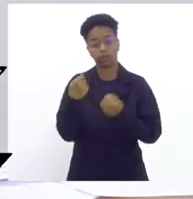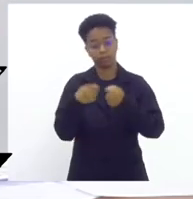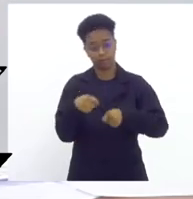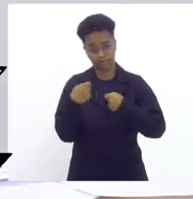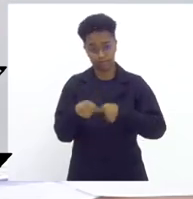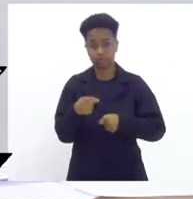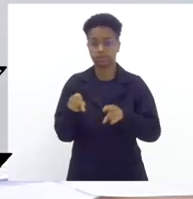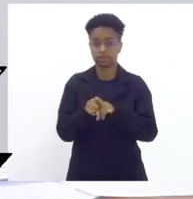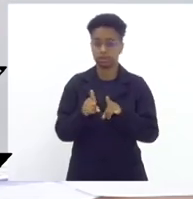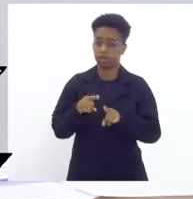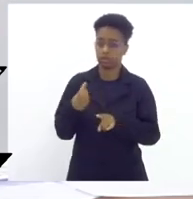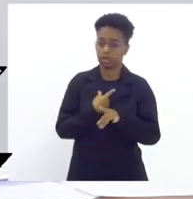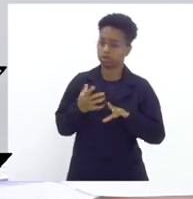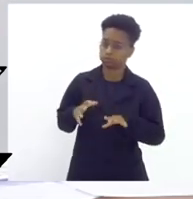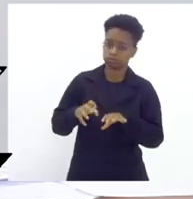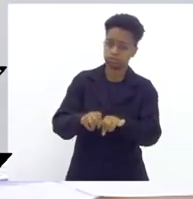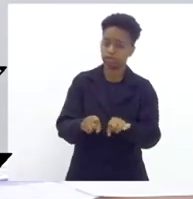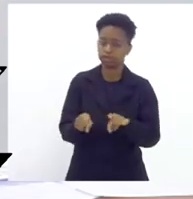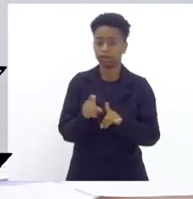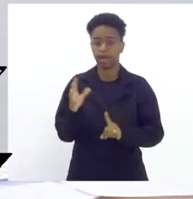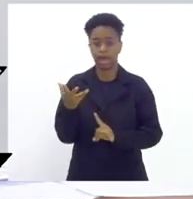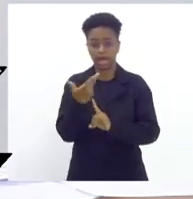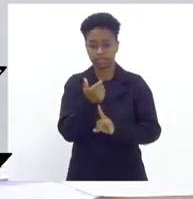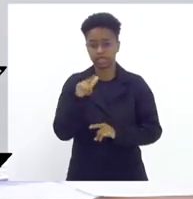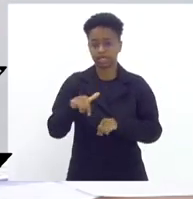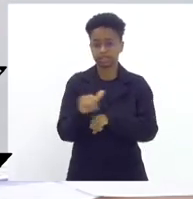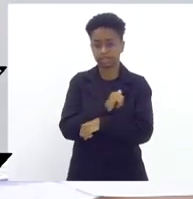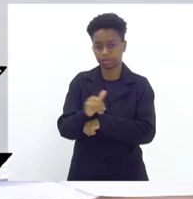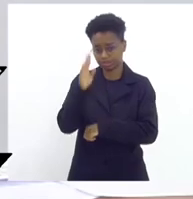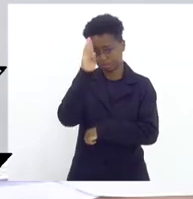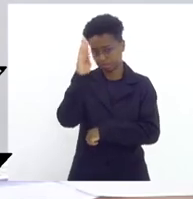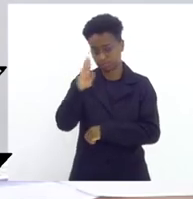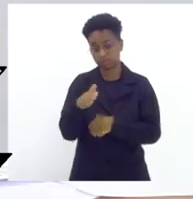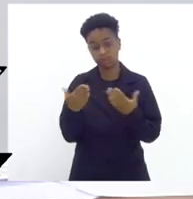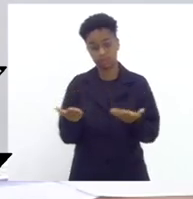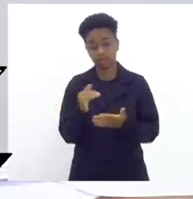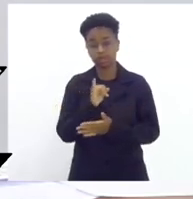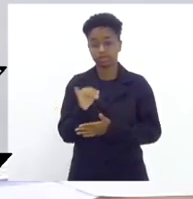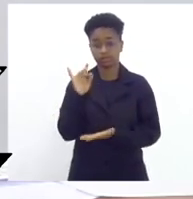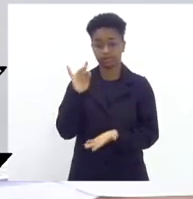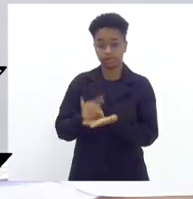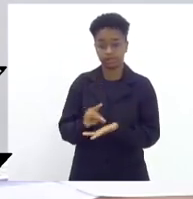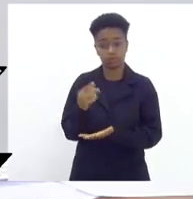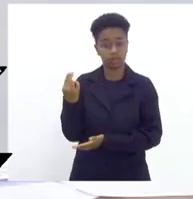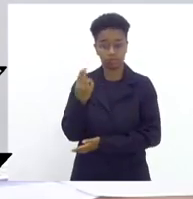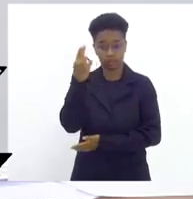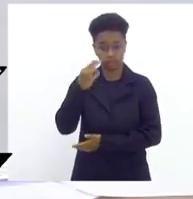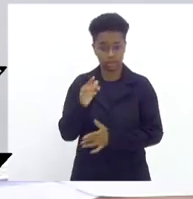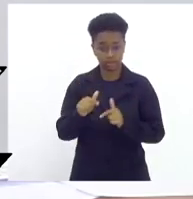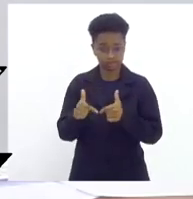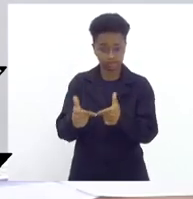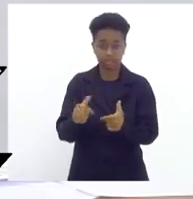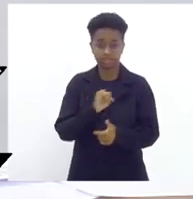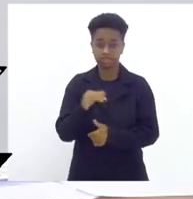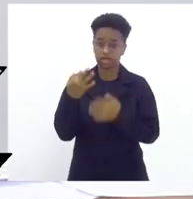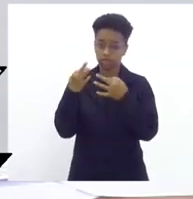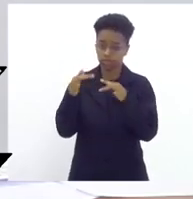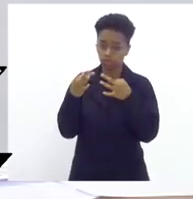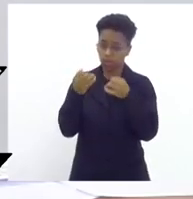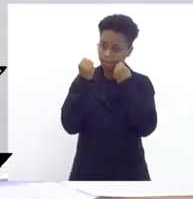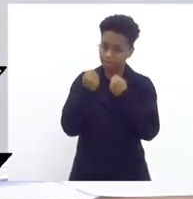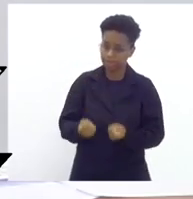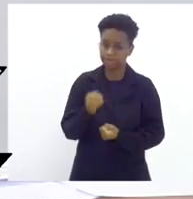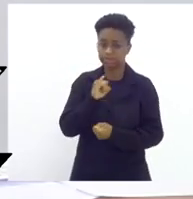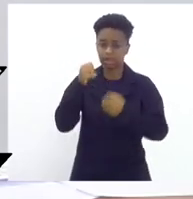ser tomado Pelas nossas mãos e a arte é a ferramenta fundamental então quando a realidade não der conta quando a dor pesar quando